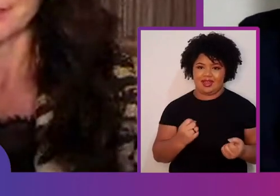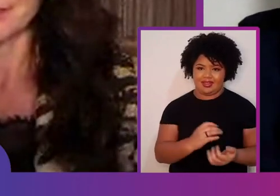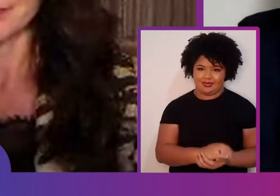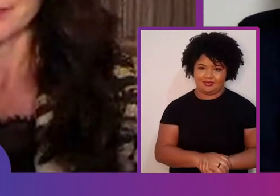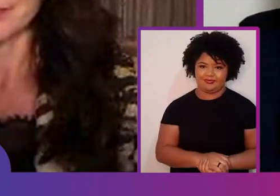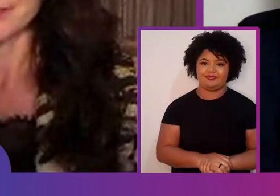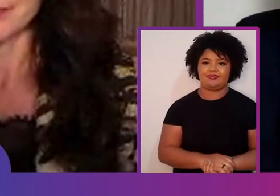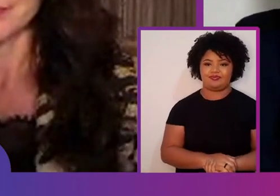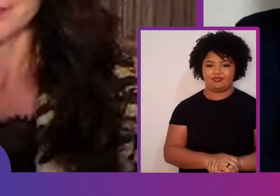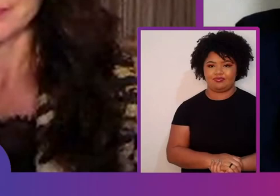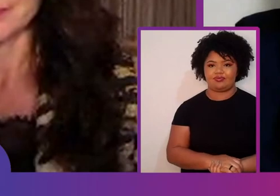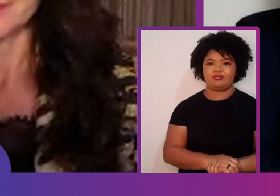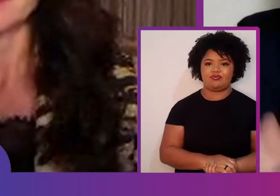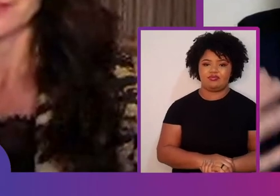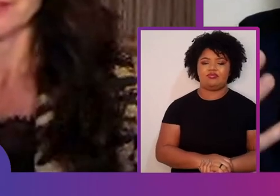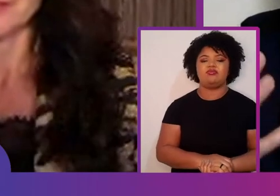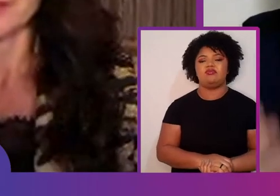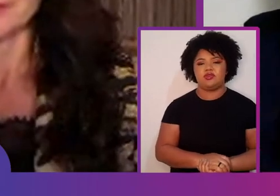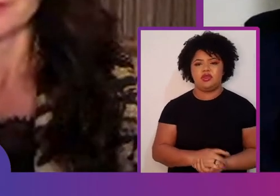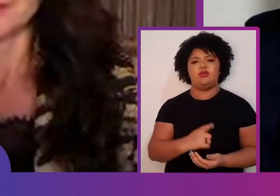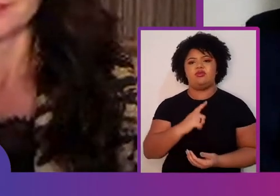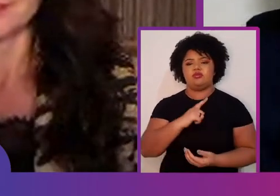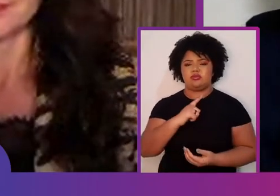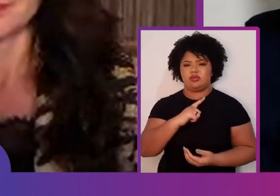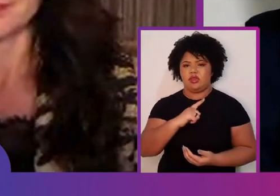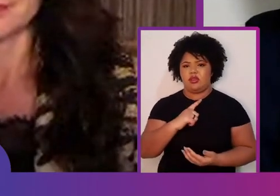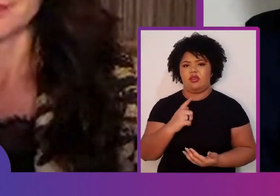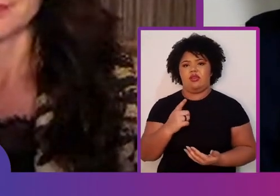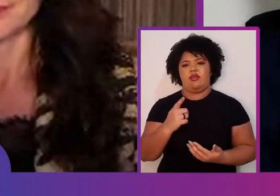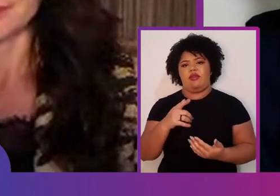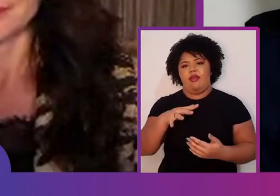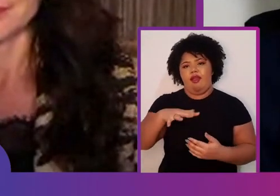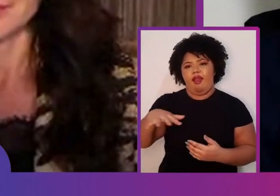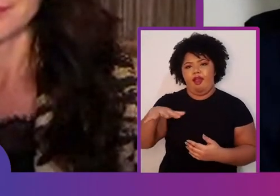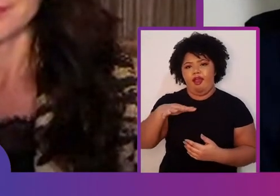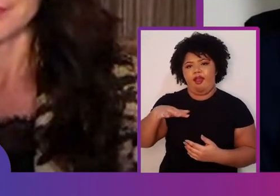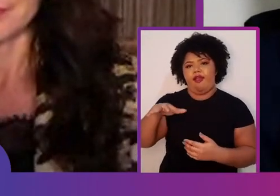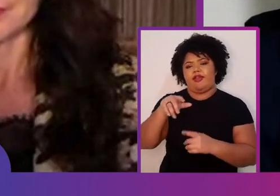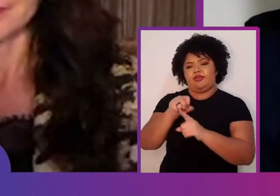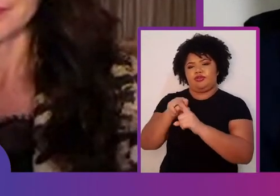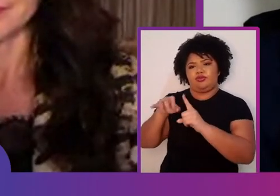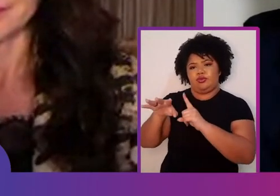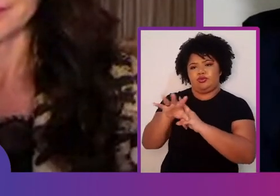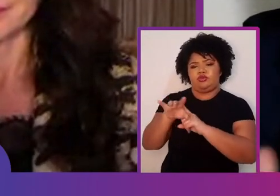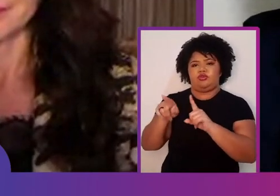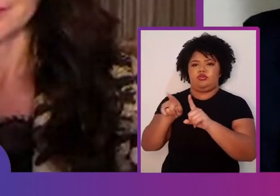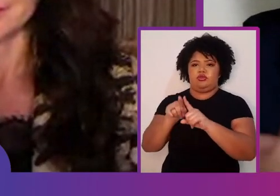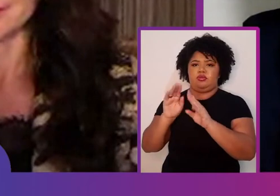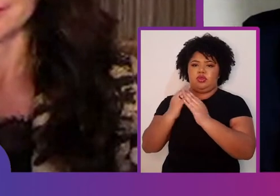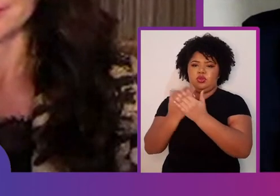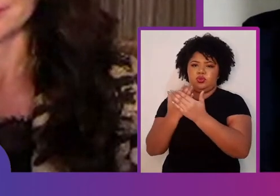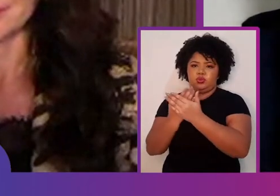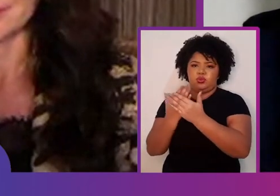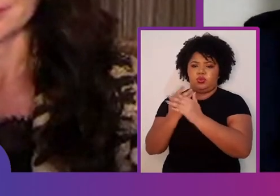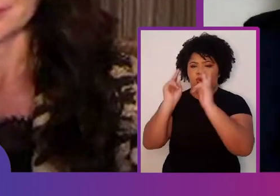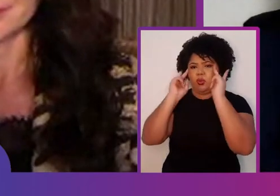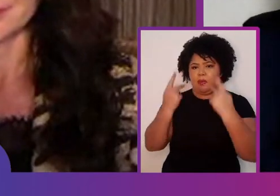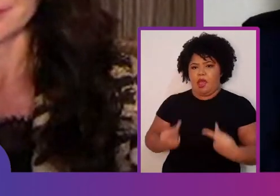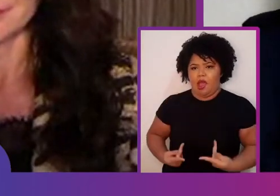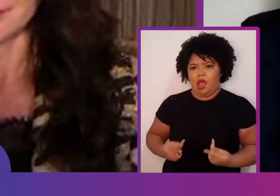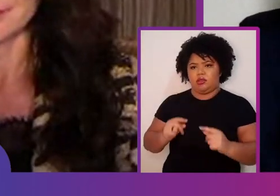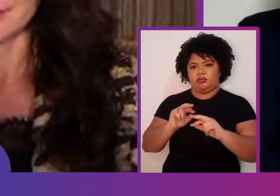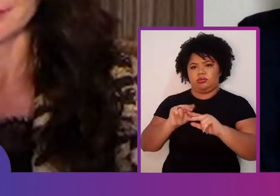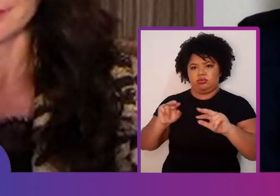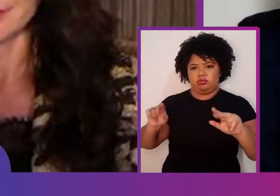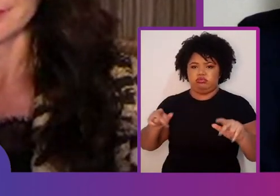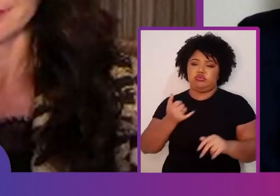da sociologia, da antropologia, as áreas da própria psicologia, né, que eu tenho que pedir desculpa, inclusive, aos